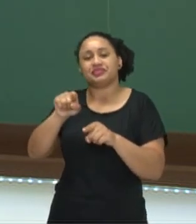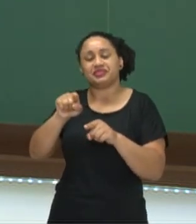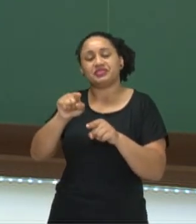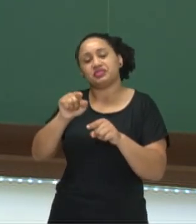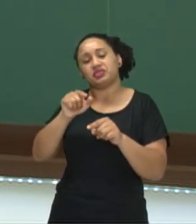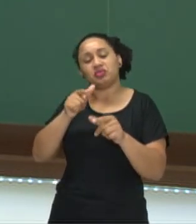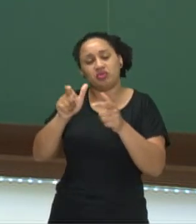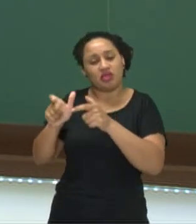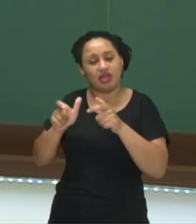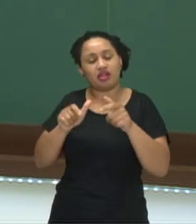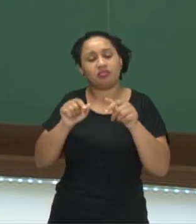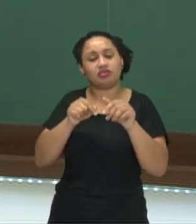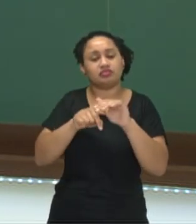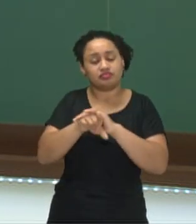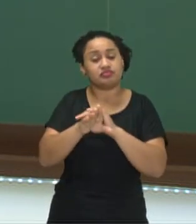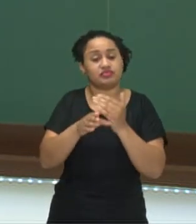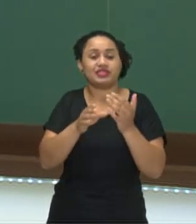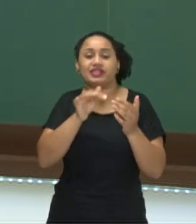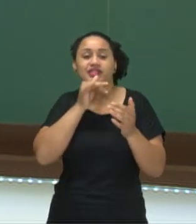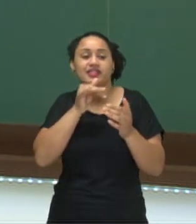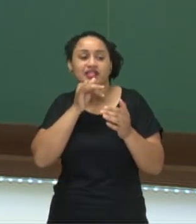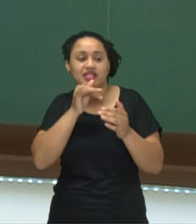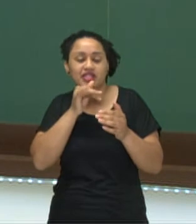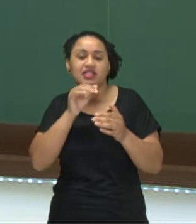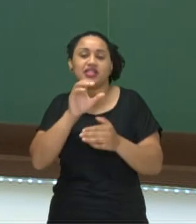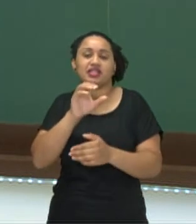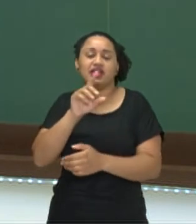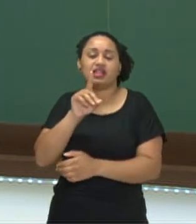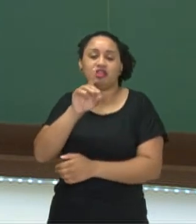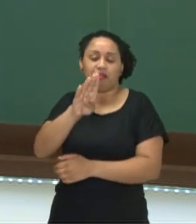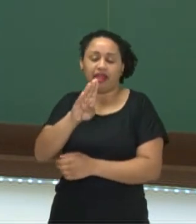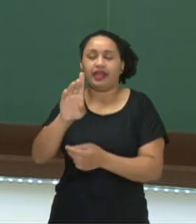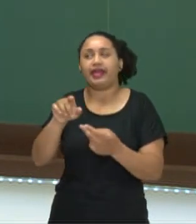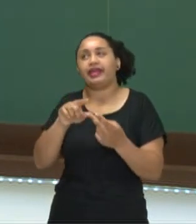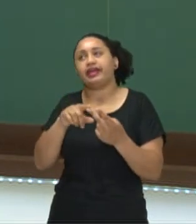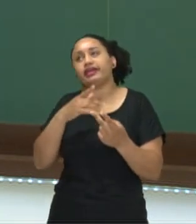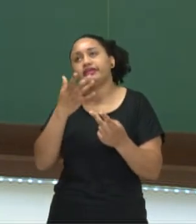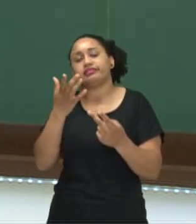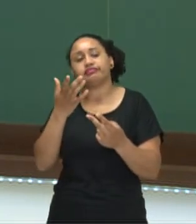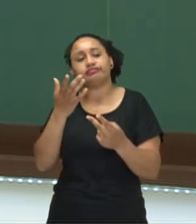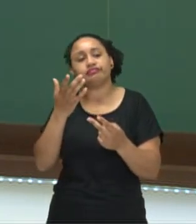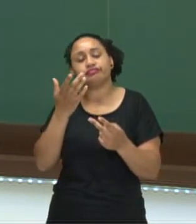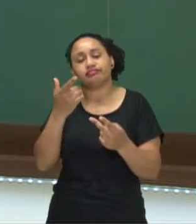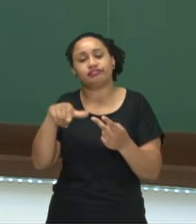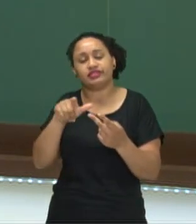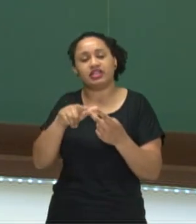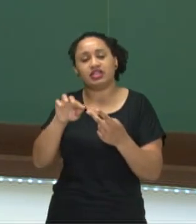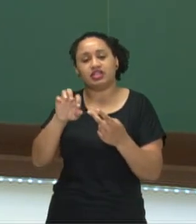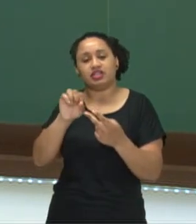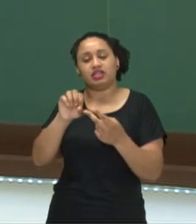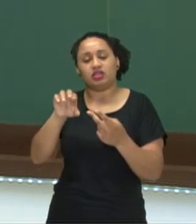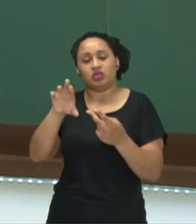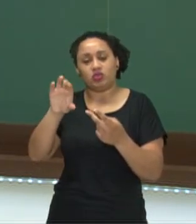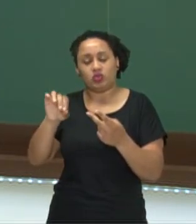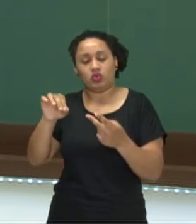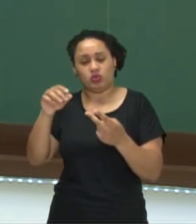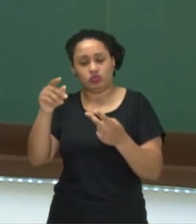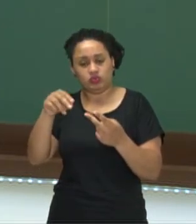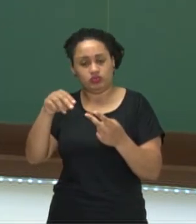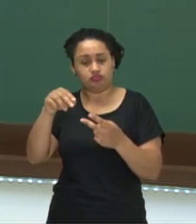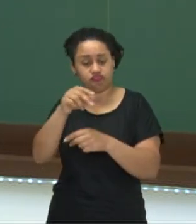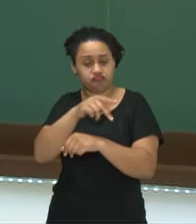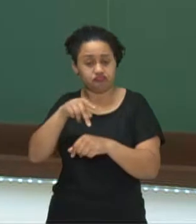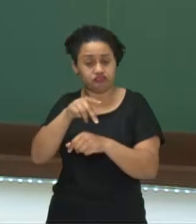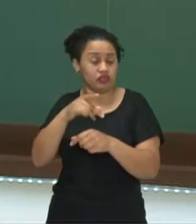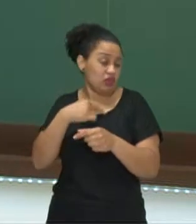formas de investimento, como renda fixa, né? Como CDB, e Tesouro Nacional, né, aplicar no Tesouro,